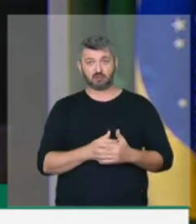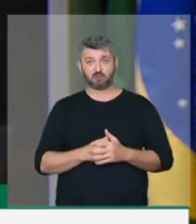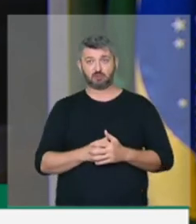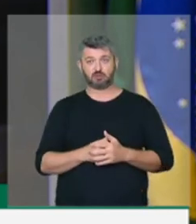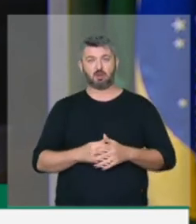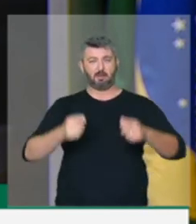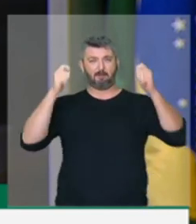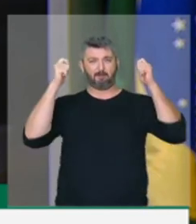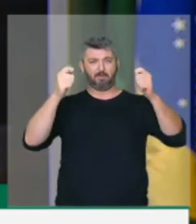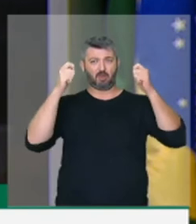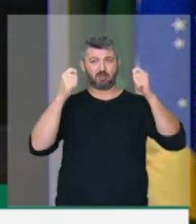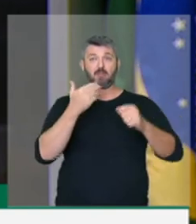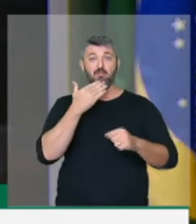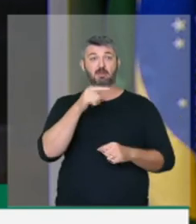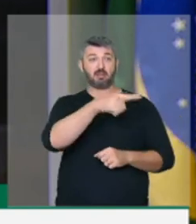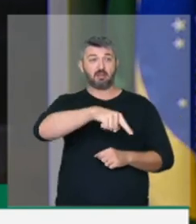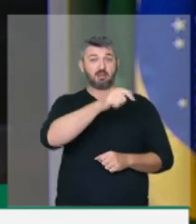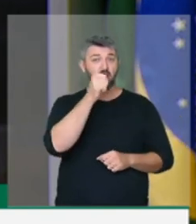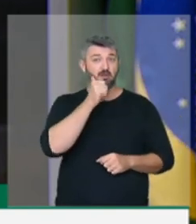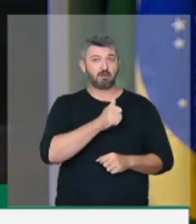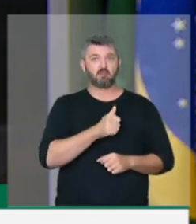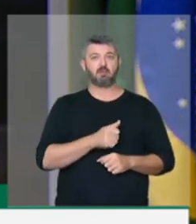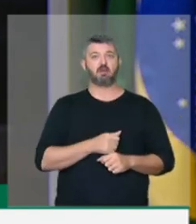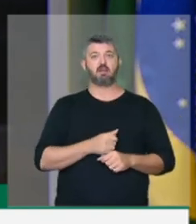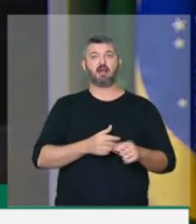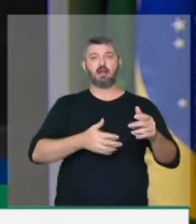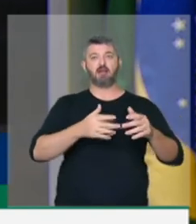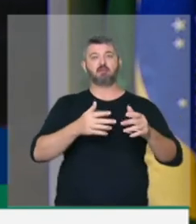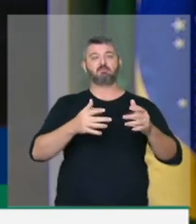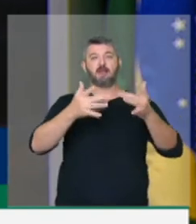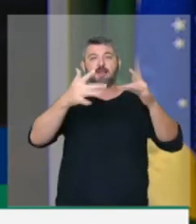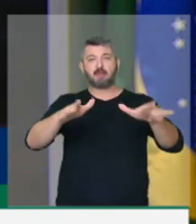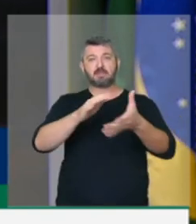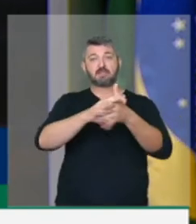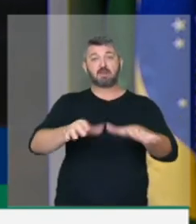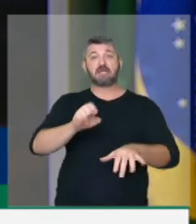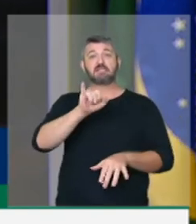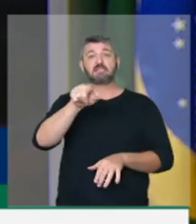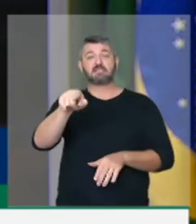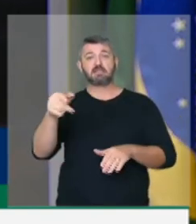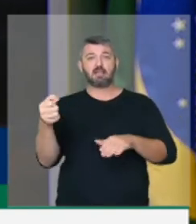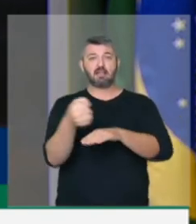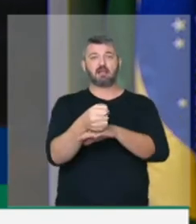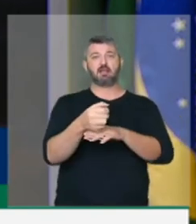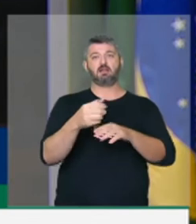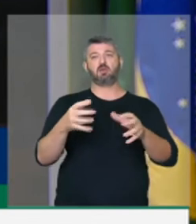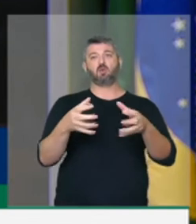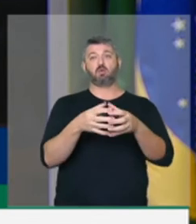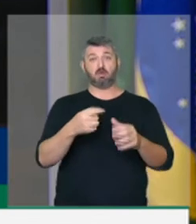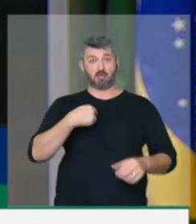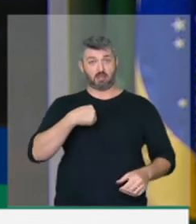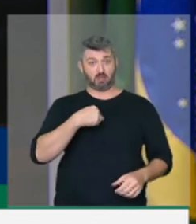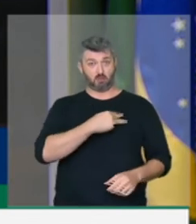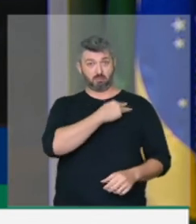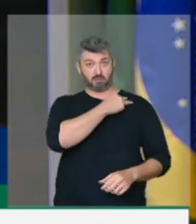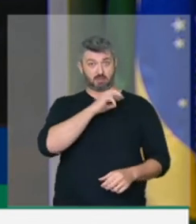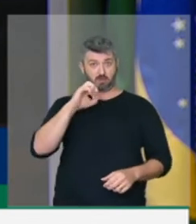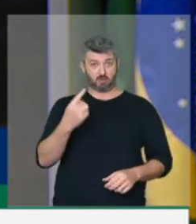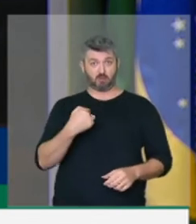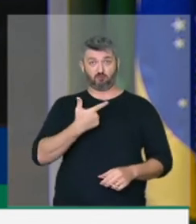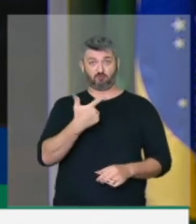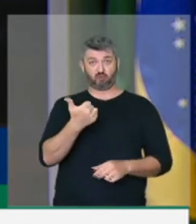de protesto, pedia para que elas boicotassem os relacionamentos com os militares. Eu tenho certeza, eu que fui militar do Exército Brasileiro por